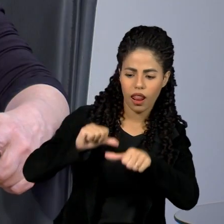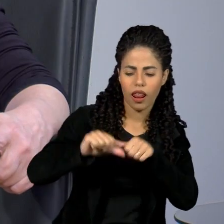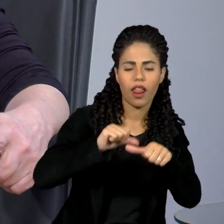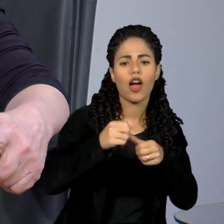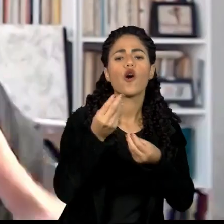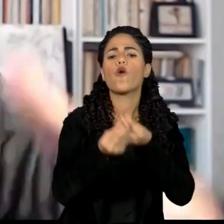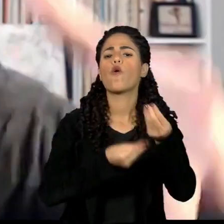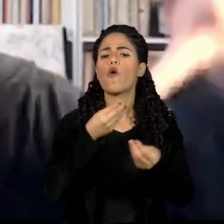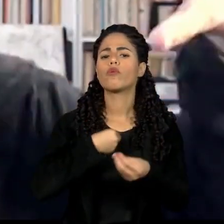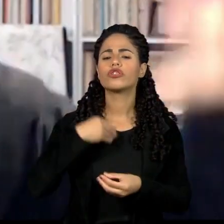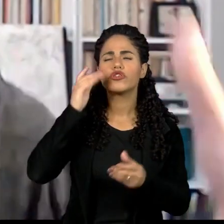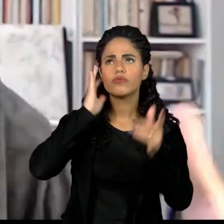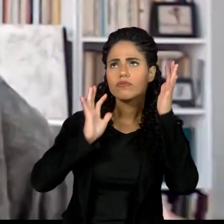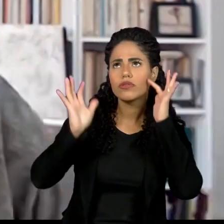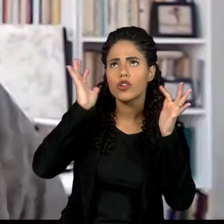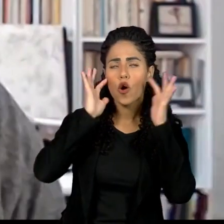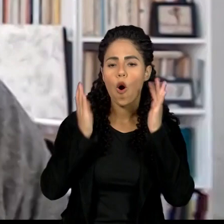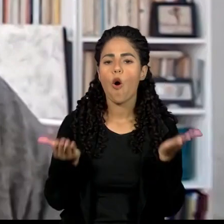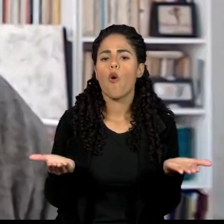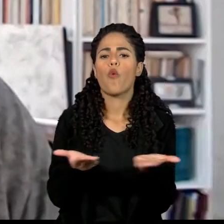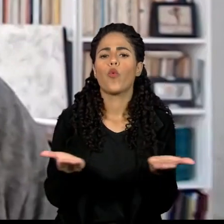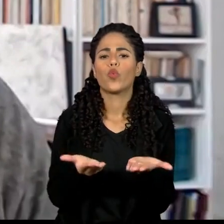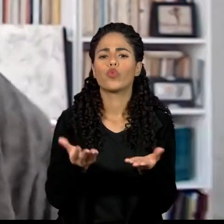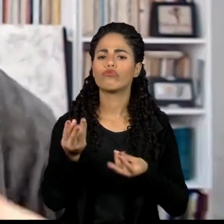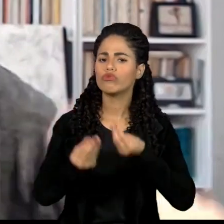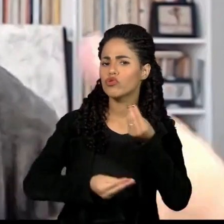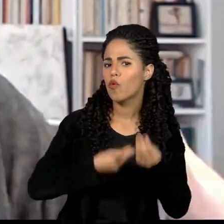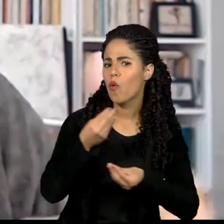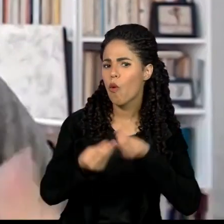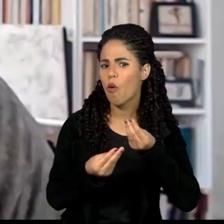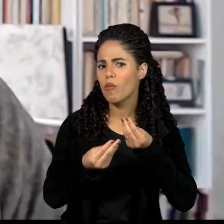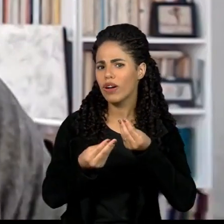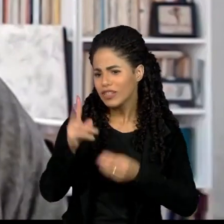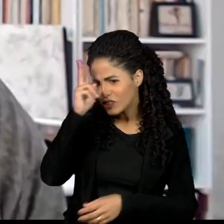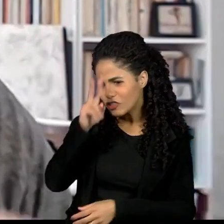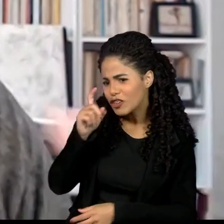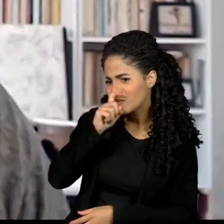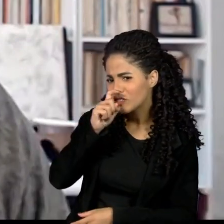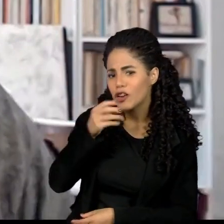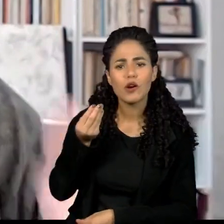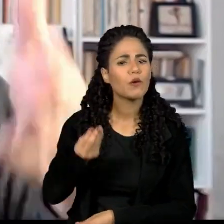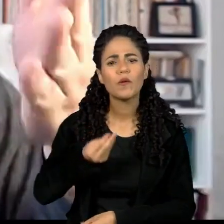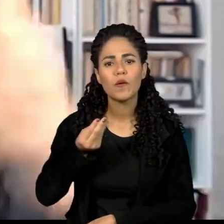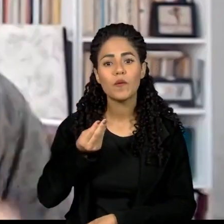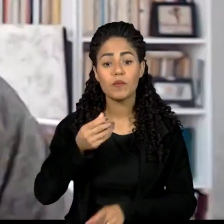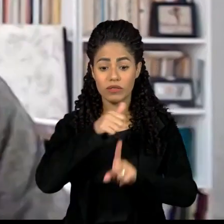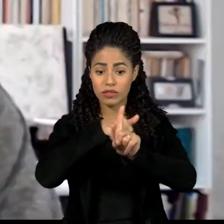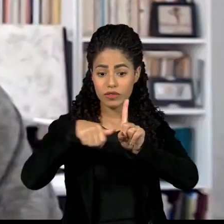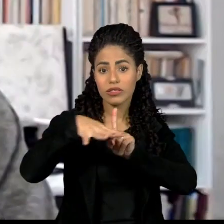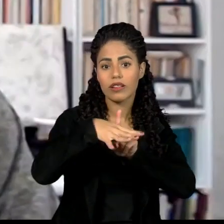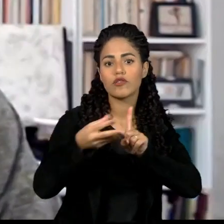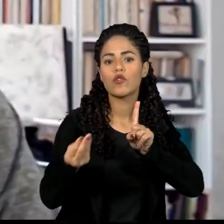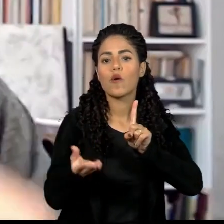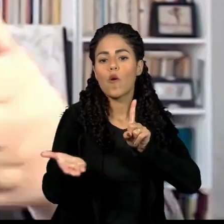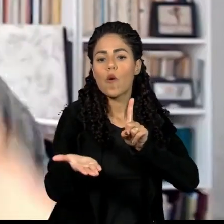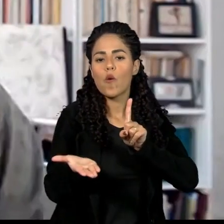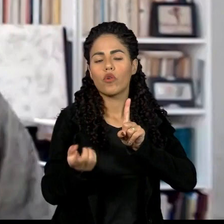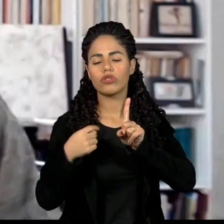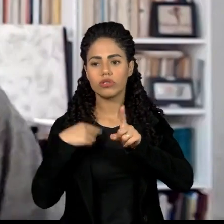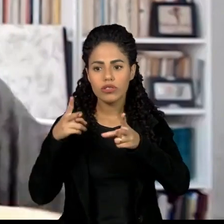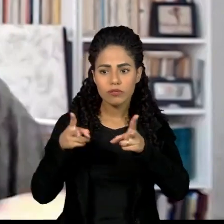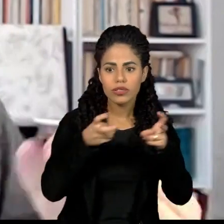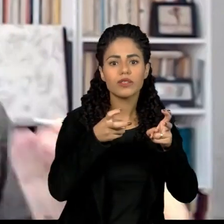que a gente consegue pensar o Saci hoje enquanto um mito ainda tão presente na sociedade? Por que hoje a gente ainda vê